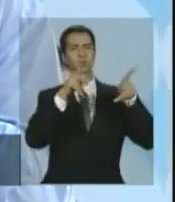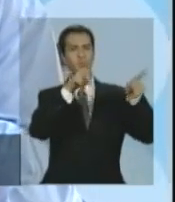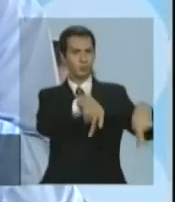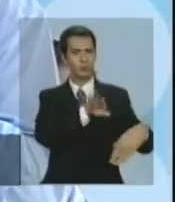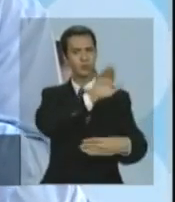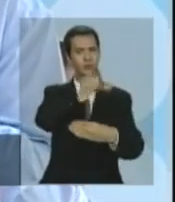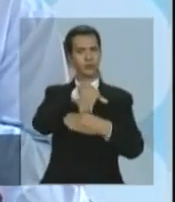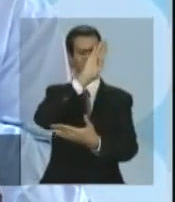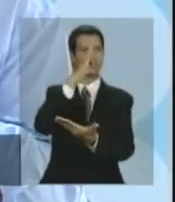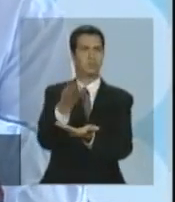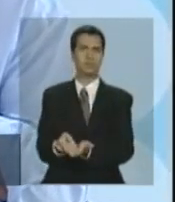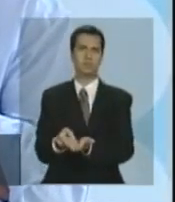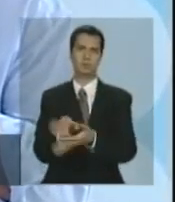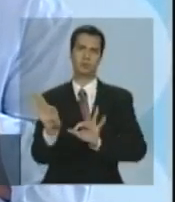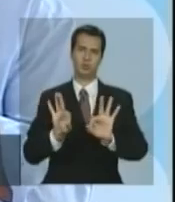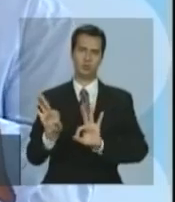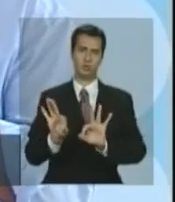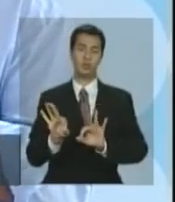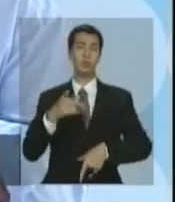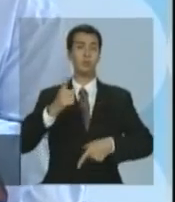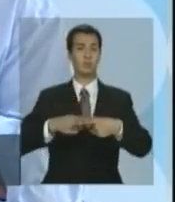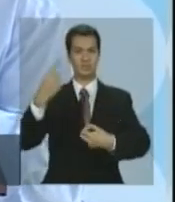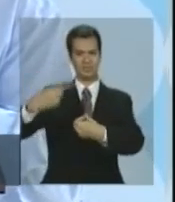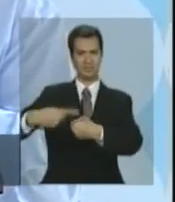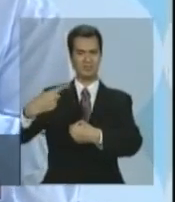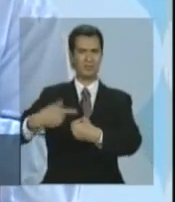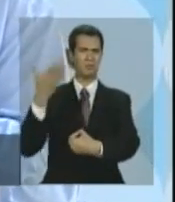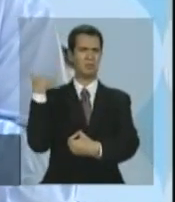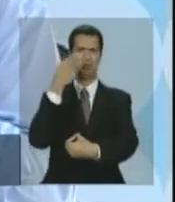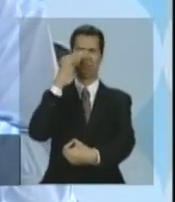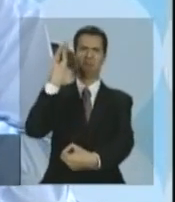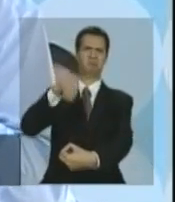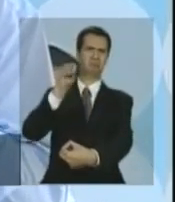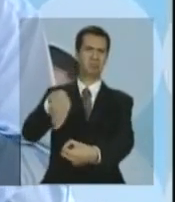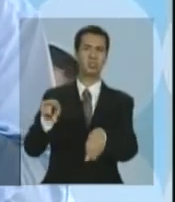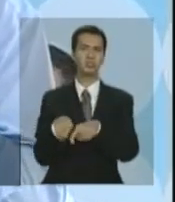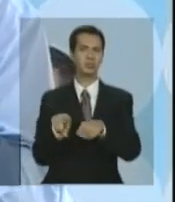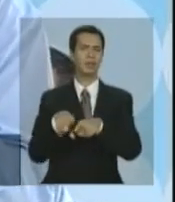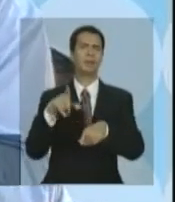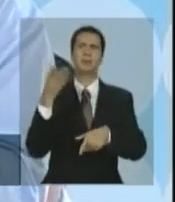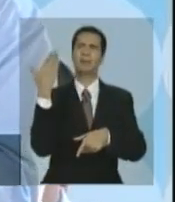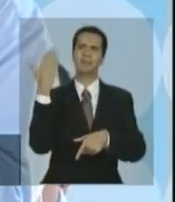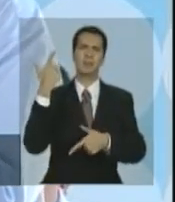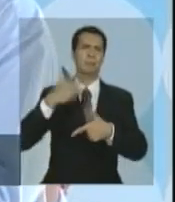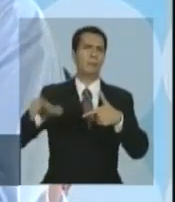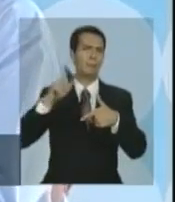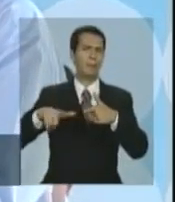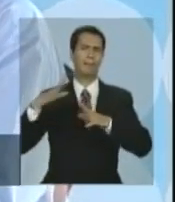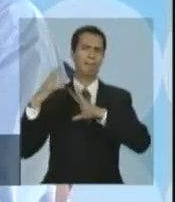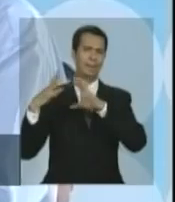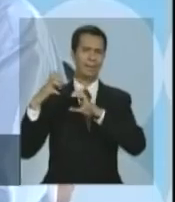de uma cidade cansada do abandono, das desavenças e das brigas. Eu hoje fico pensando